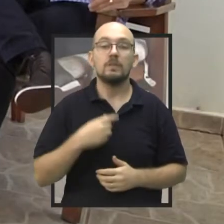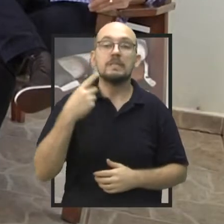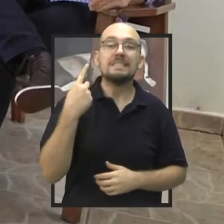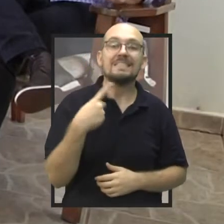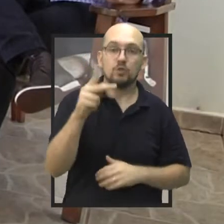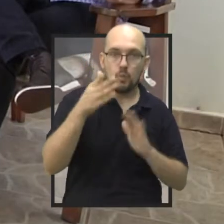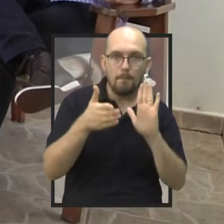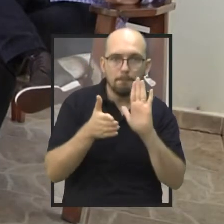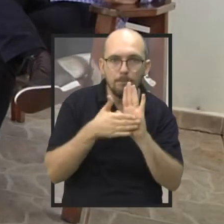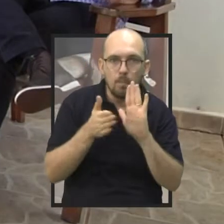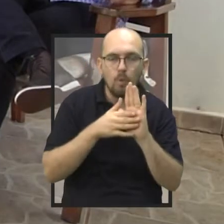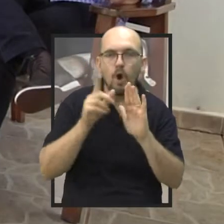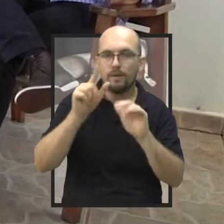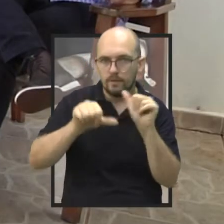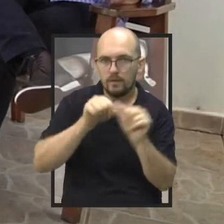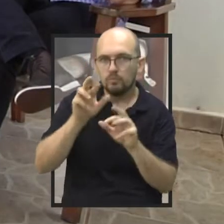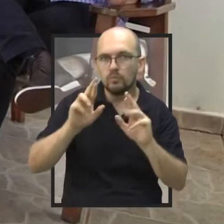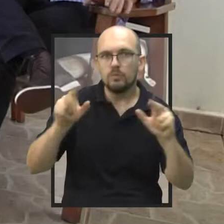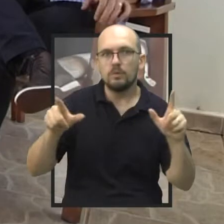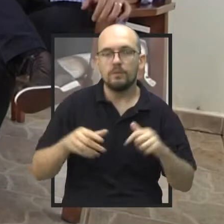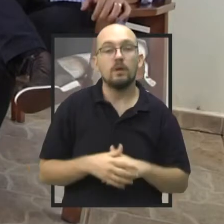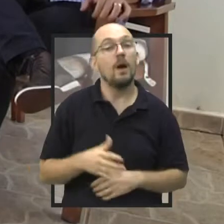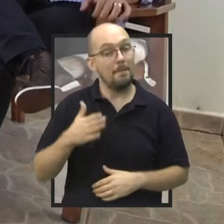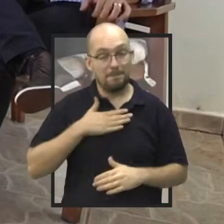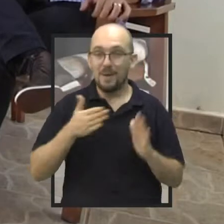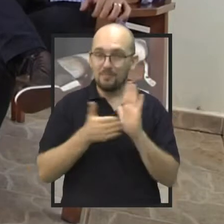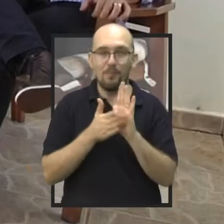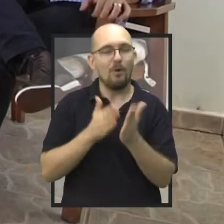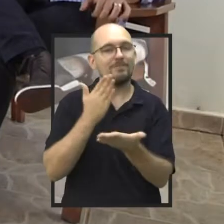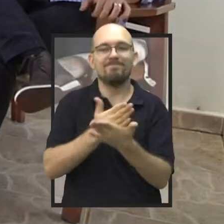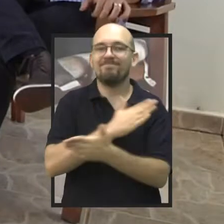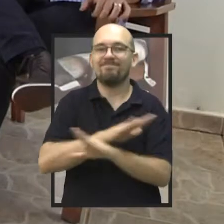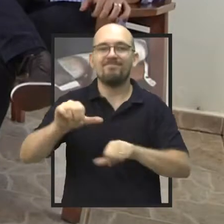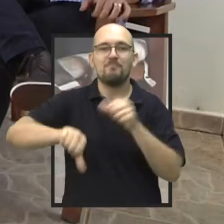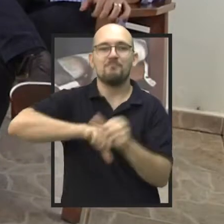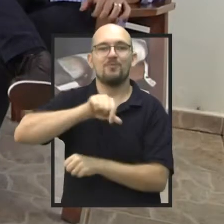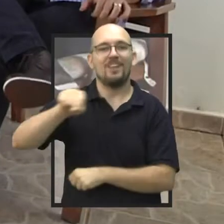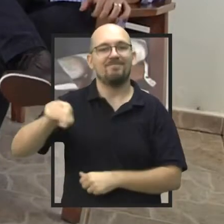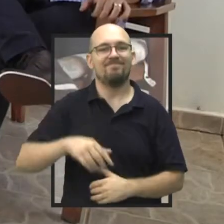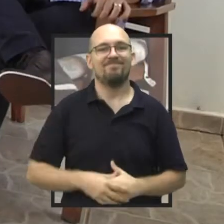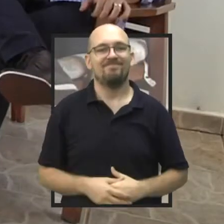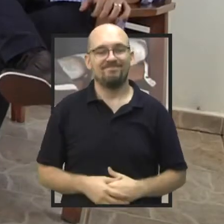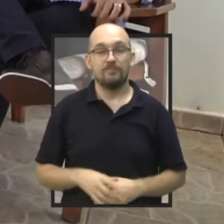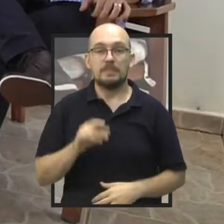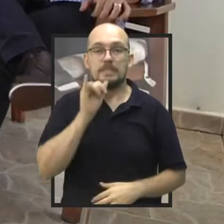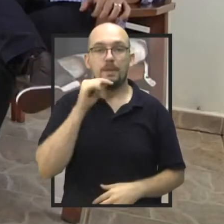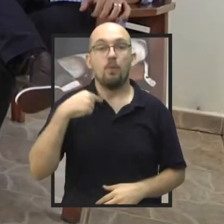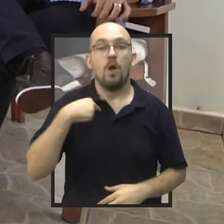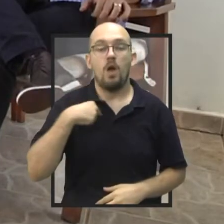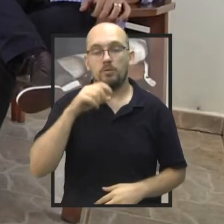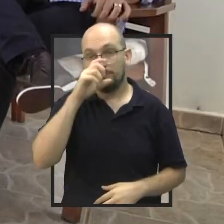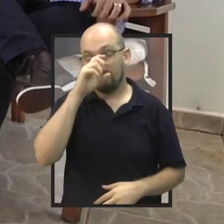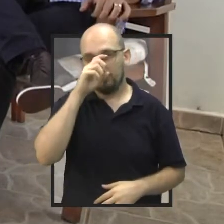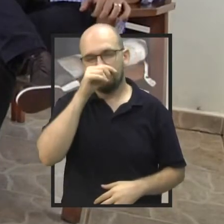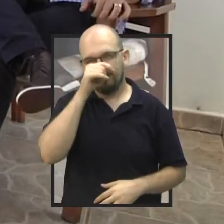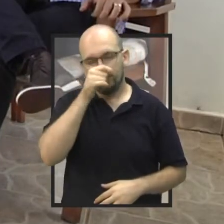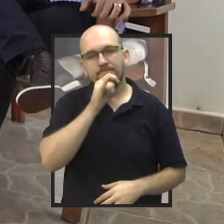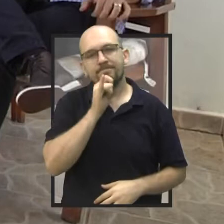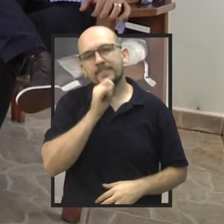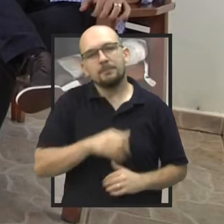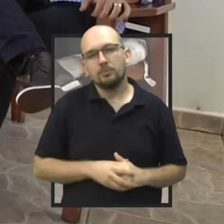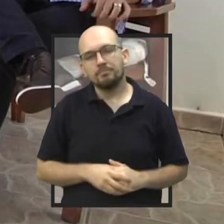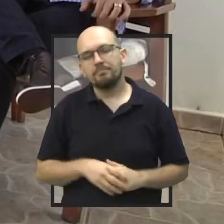propõe... Na medida como eu proponho, desaparece isso. Então, eu, por exemplo, se você disser para mim, Maru, como é que você